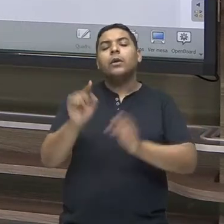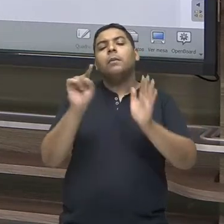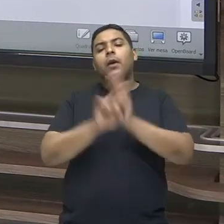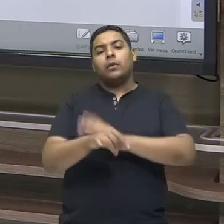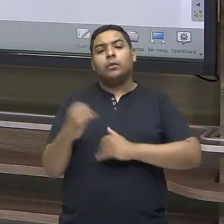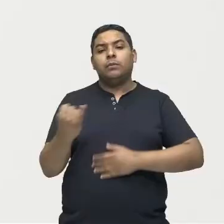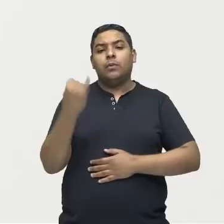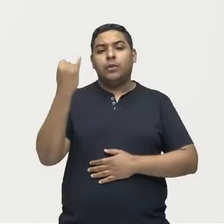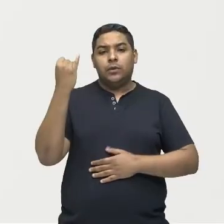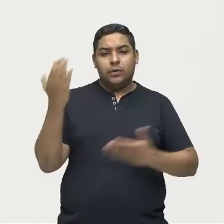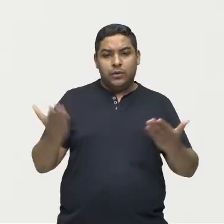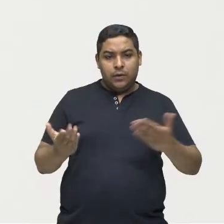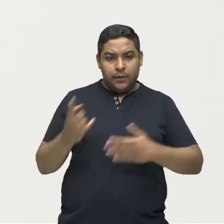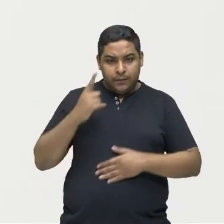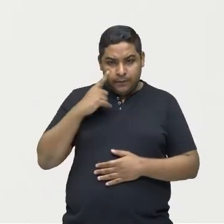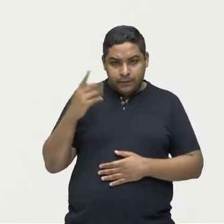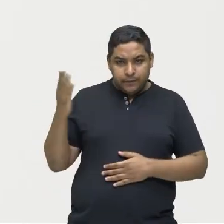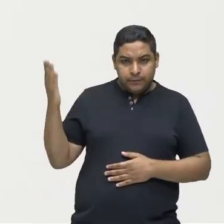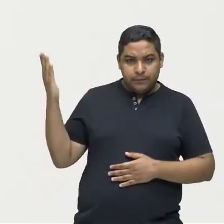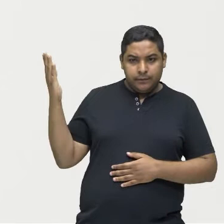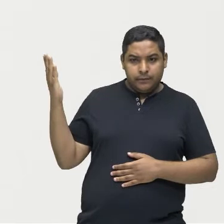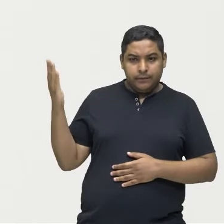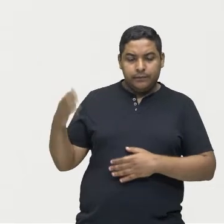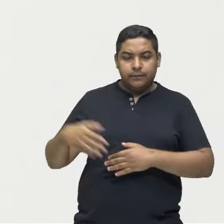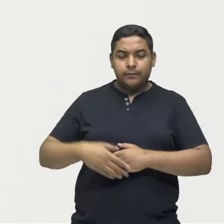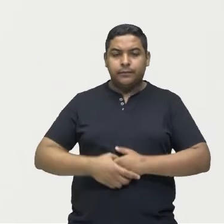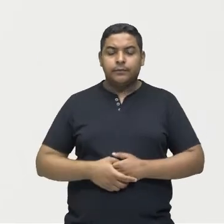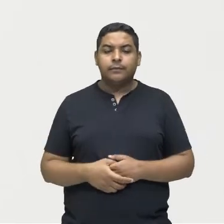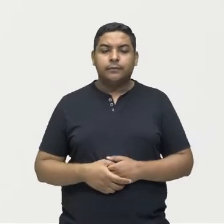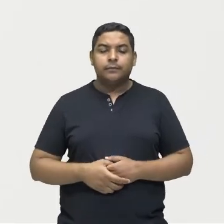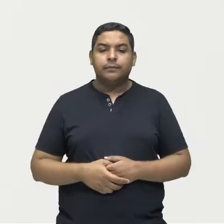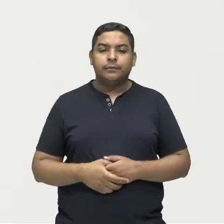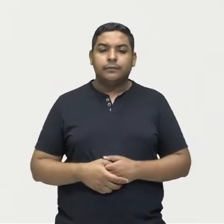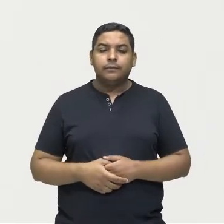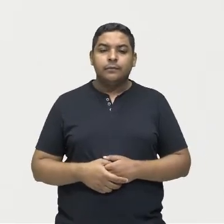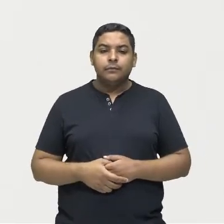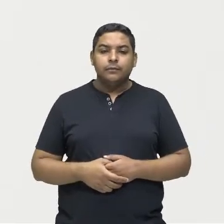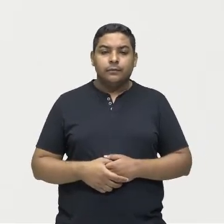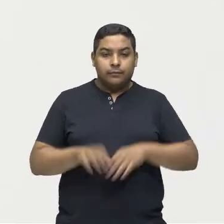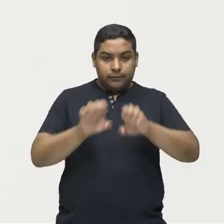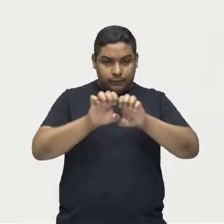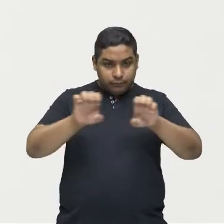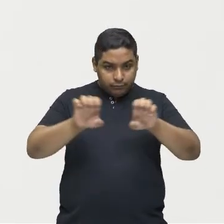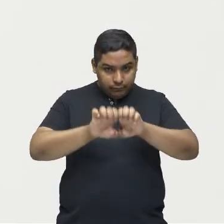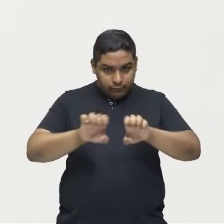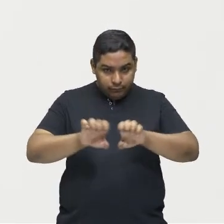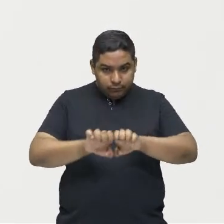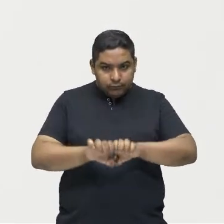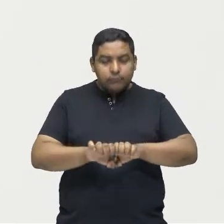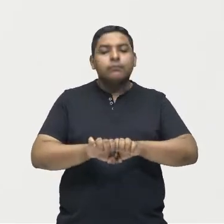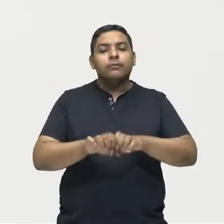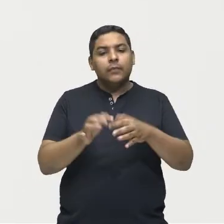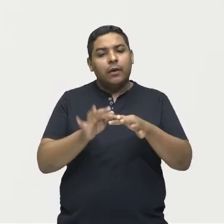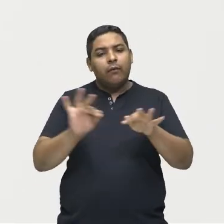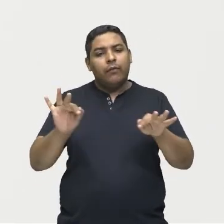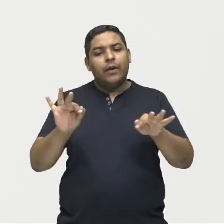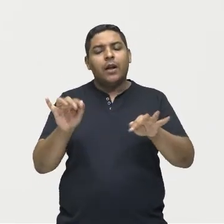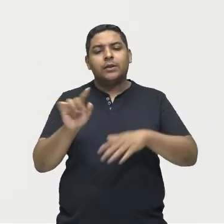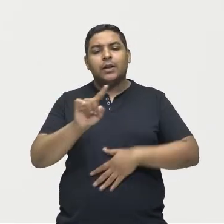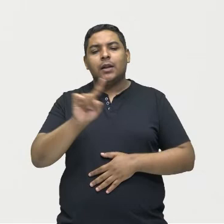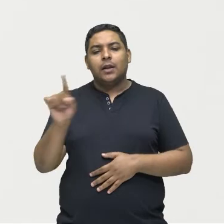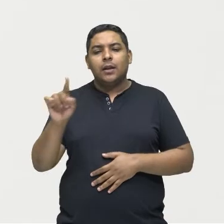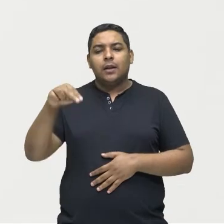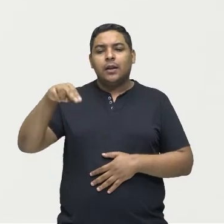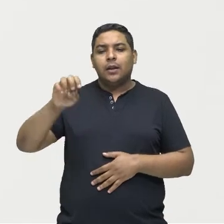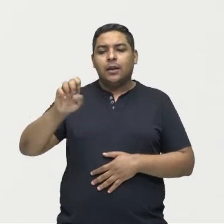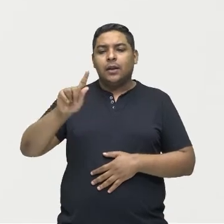nessa resposta aqui, né? Nós já vimos que é a letra A. Olha só, a estrutura, tá, gente? Nós temos, então, o sujeito,